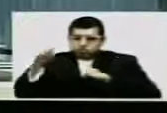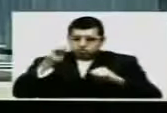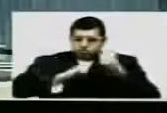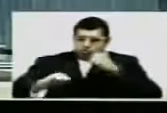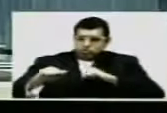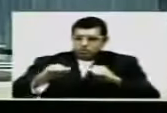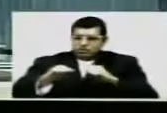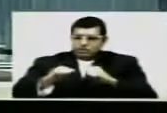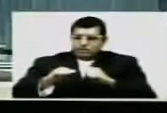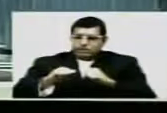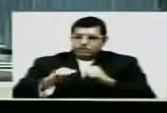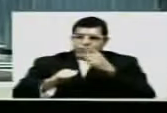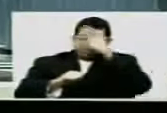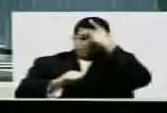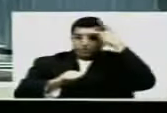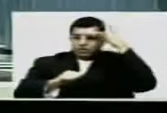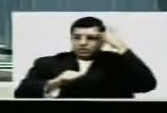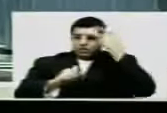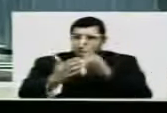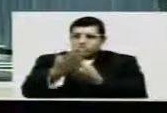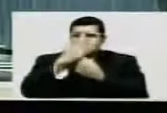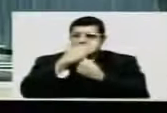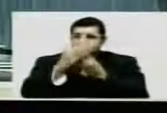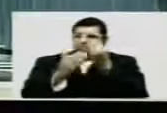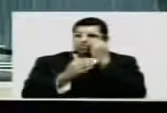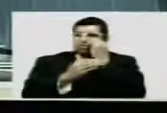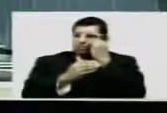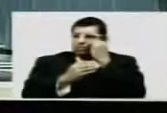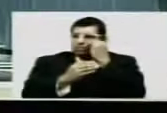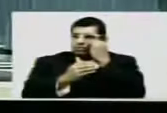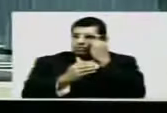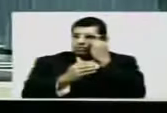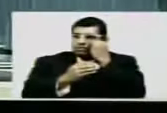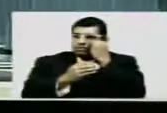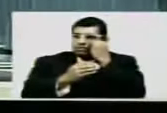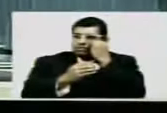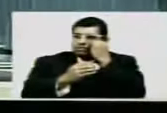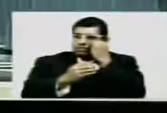de mobilização do povo em defesa dos interesses e